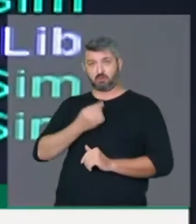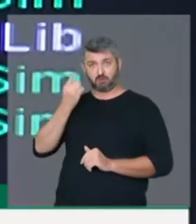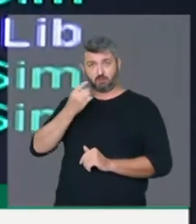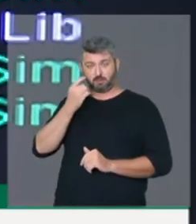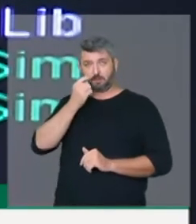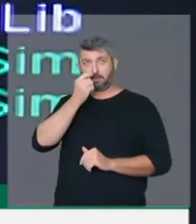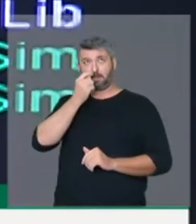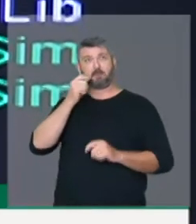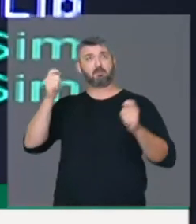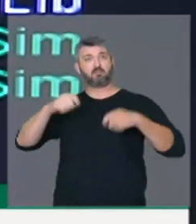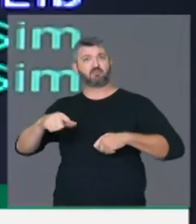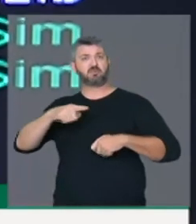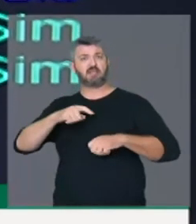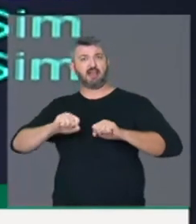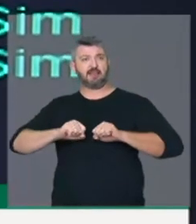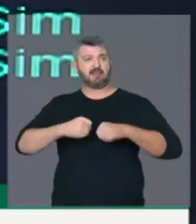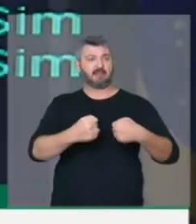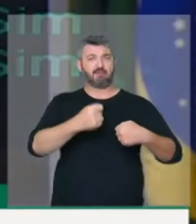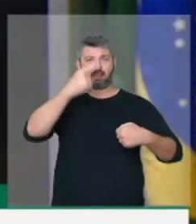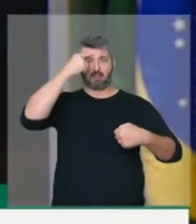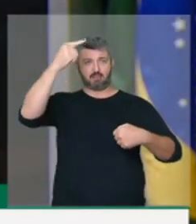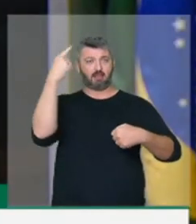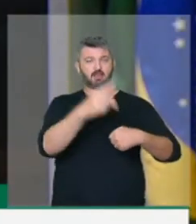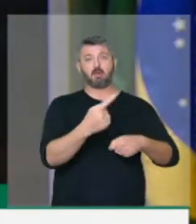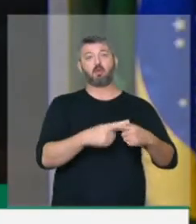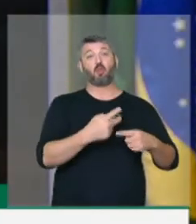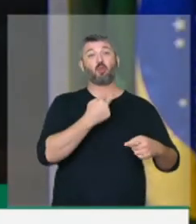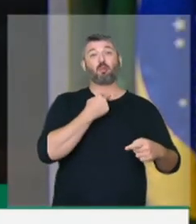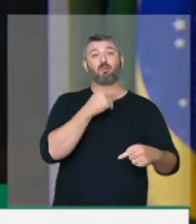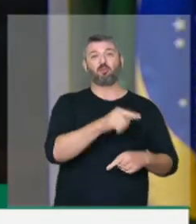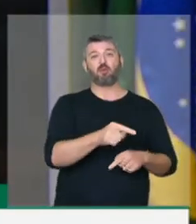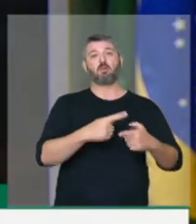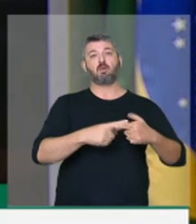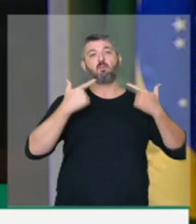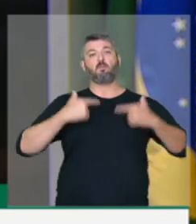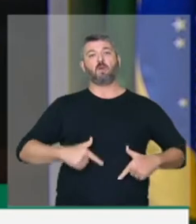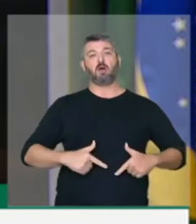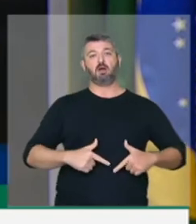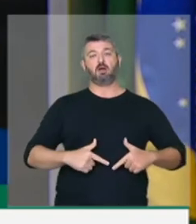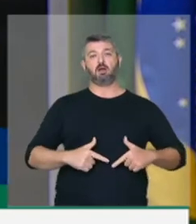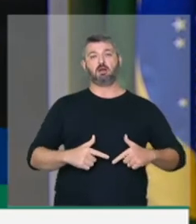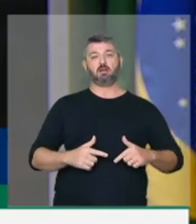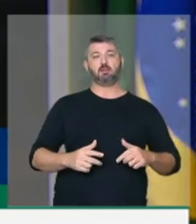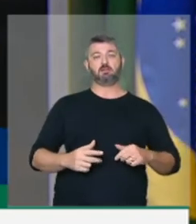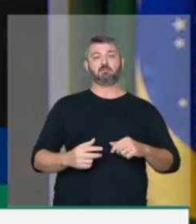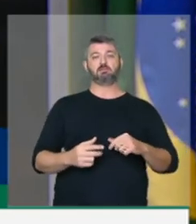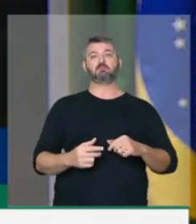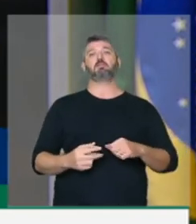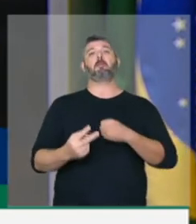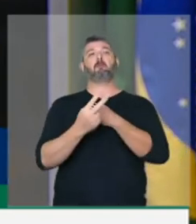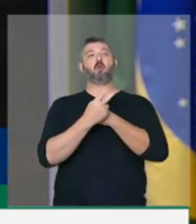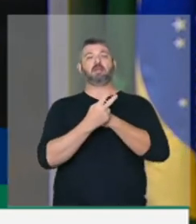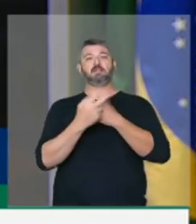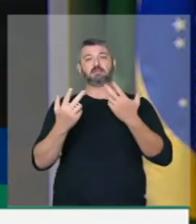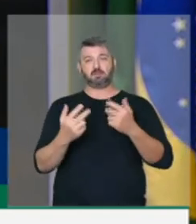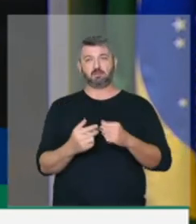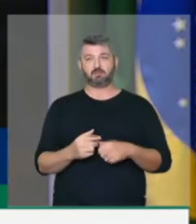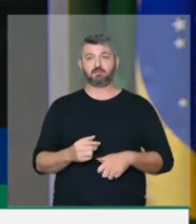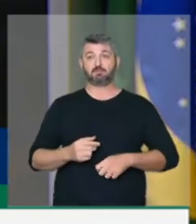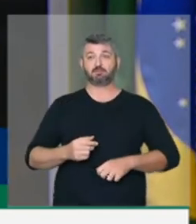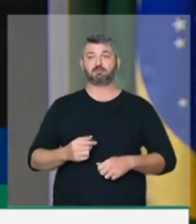a possibilidade de defender aquilo que eles não podem, por não terem imunidade material, quando